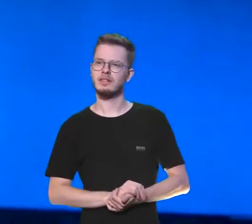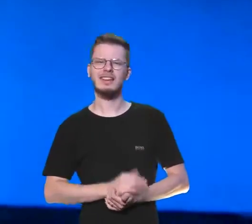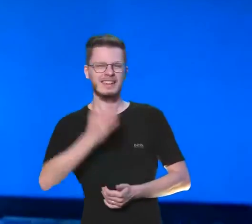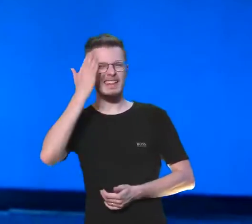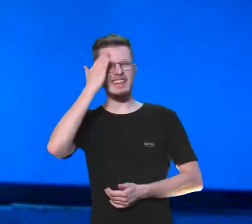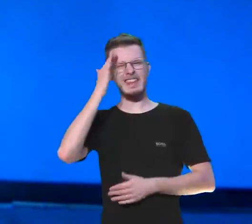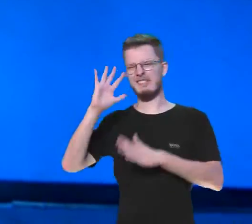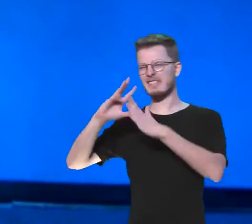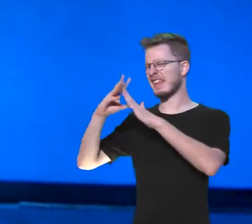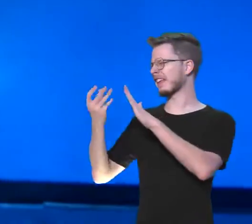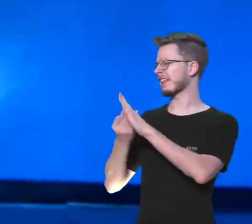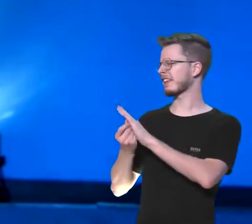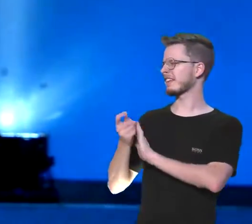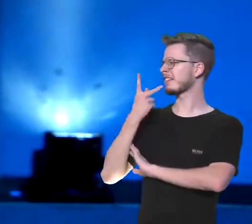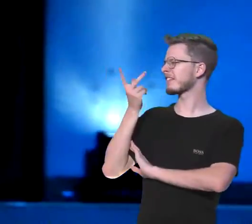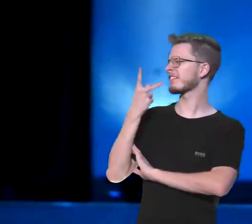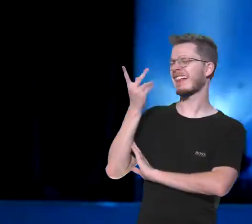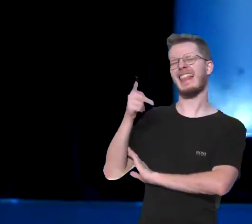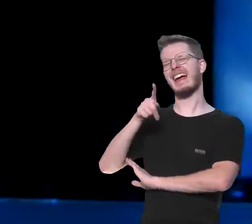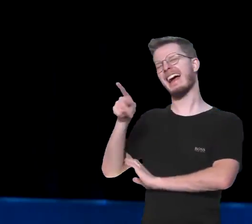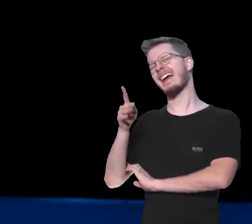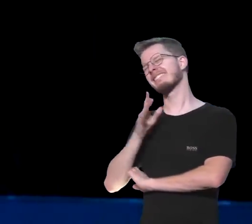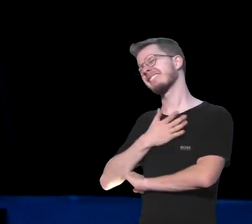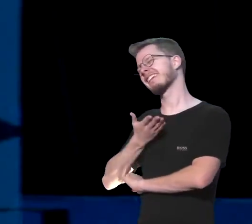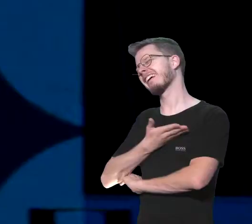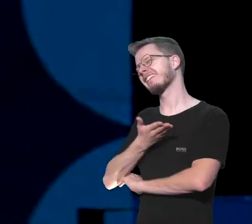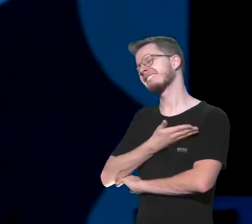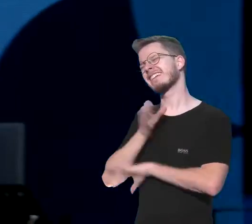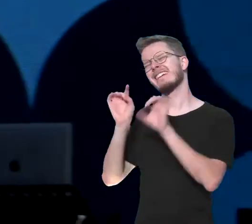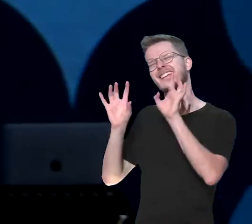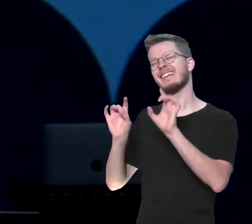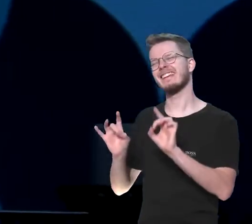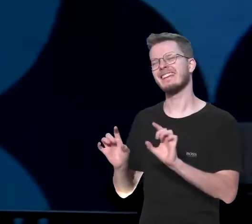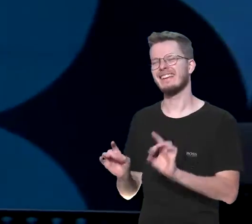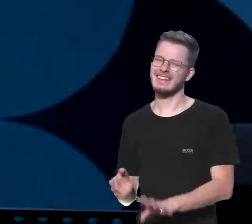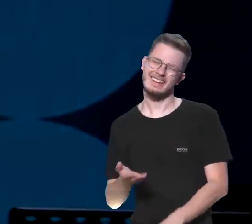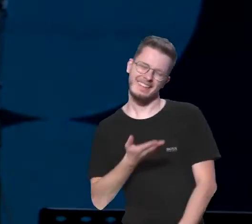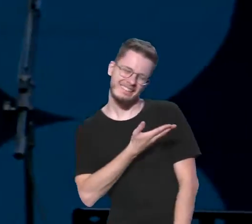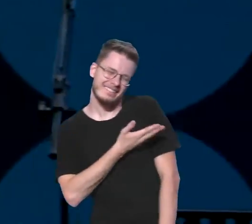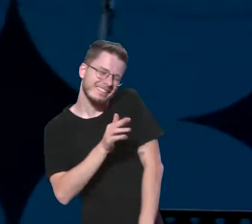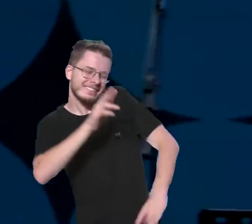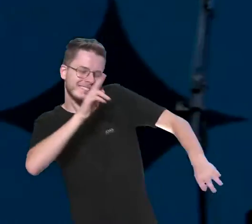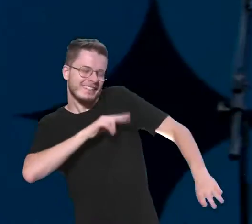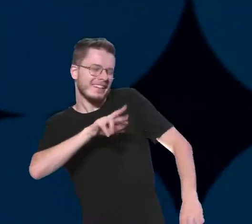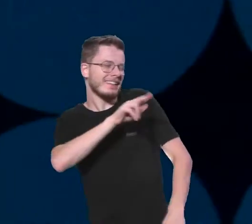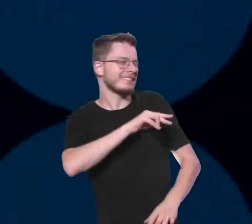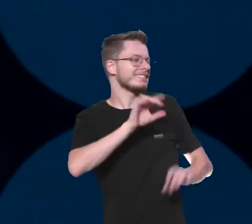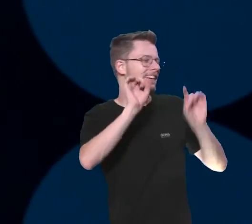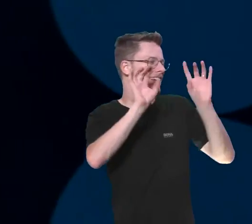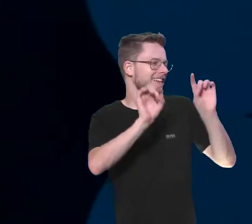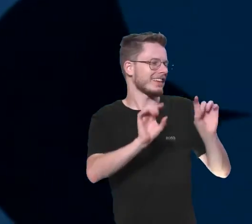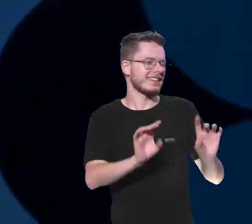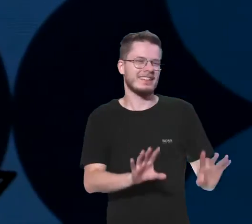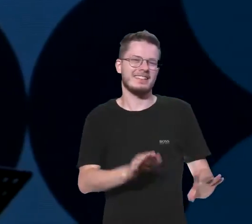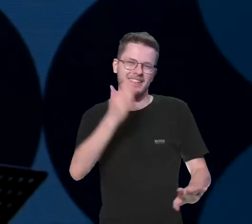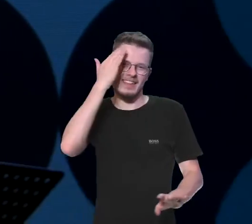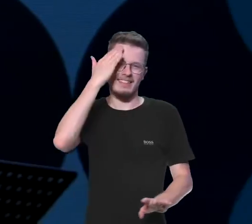né? Ô querido, meu irmão, né? Todo mundo, parece que é aquele amor, aquele